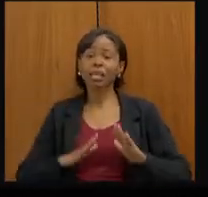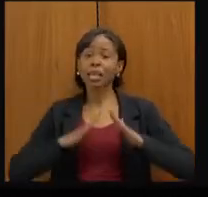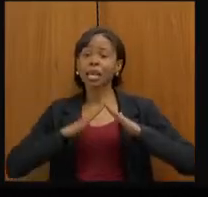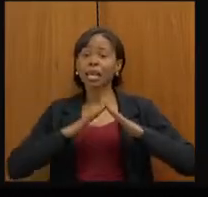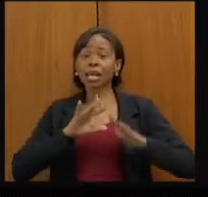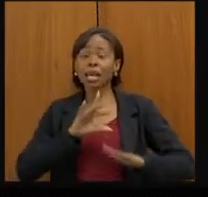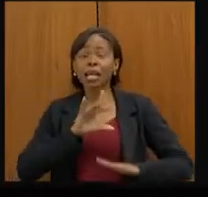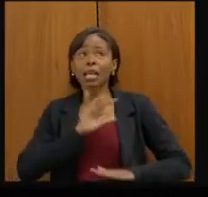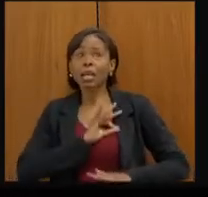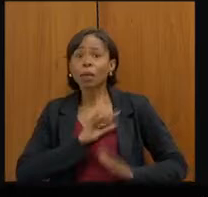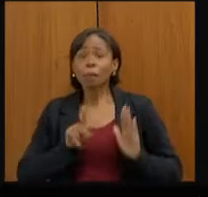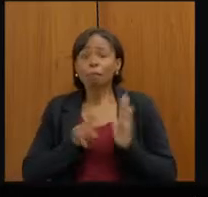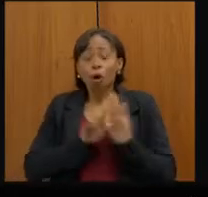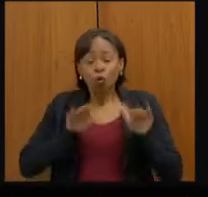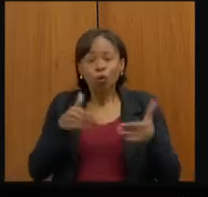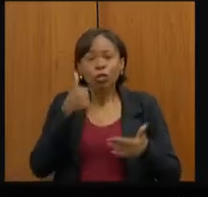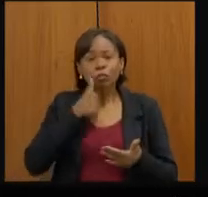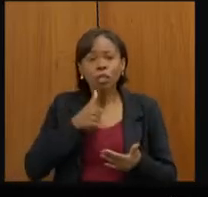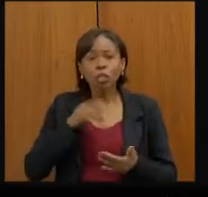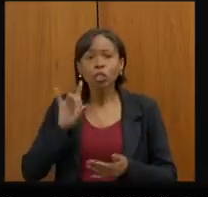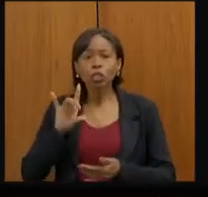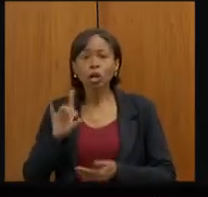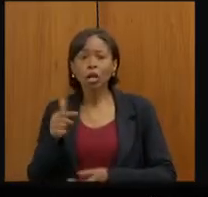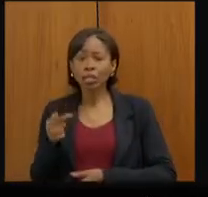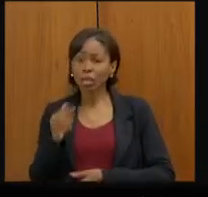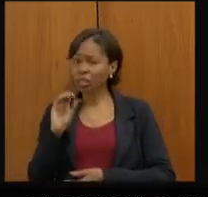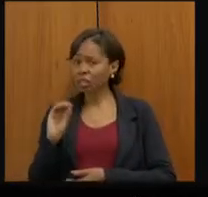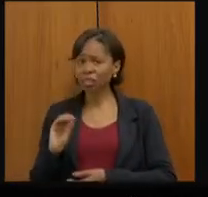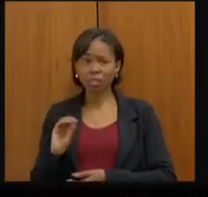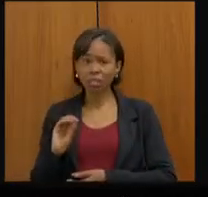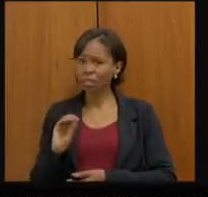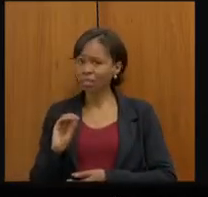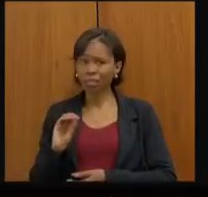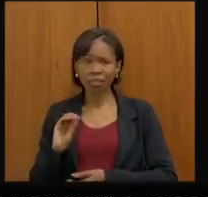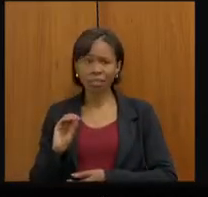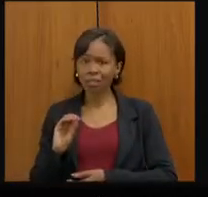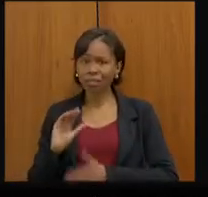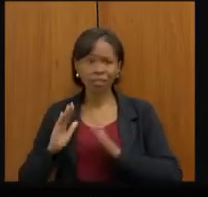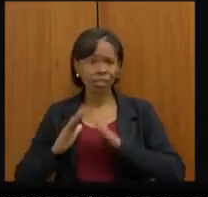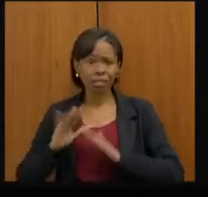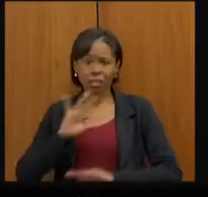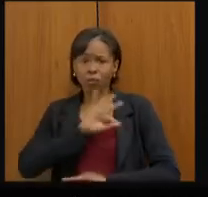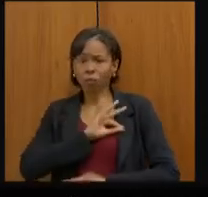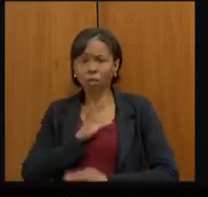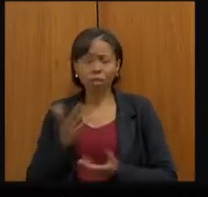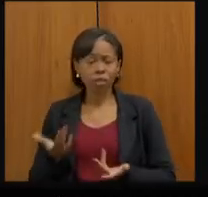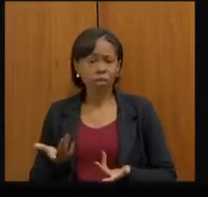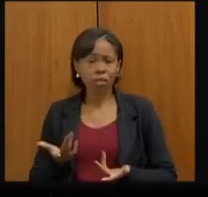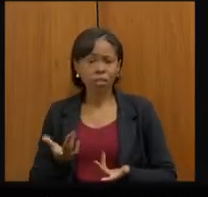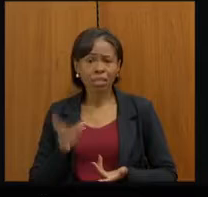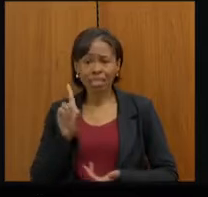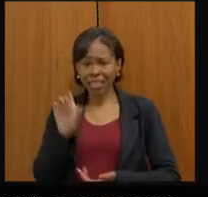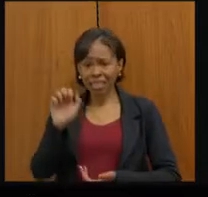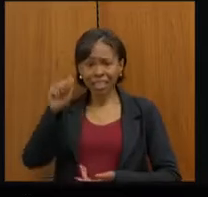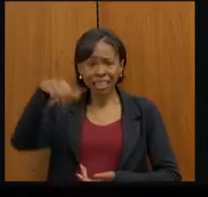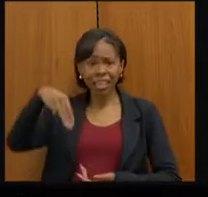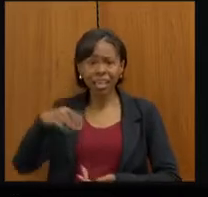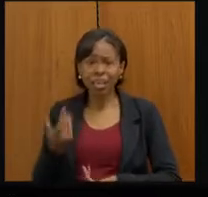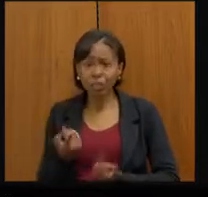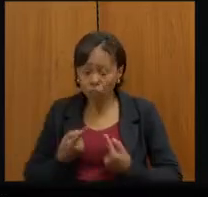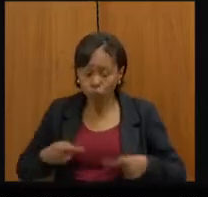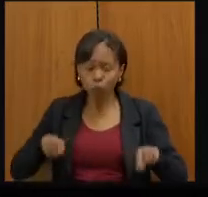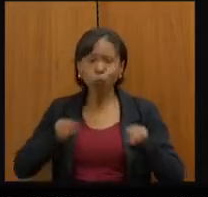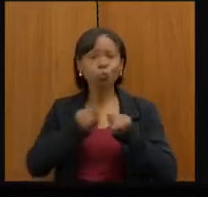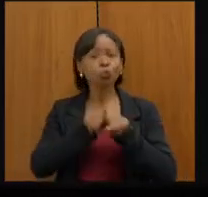só tem 70 deans com a Doutora Patrícia apresentou aqui para nós as dançamos são nossas